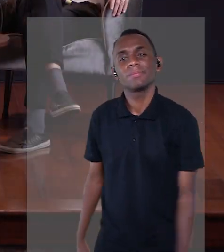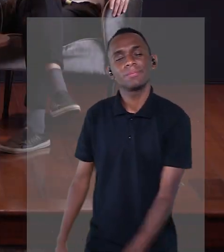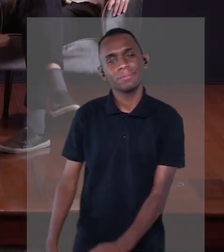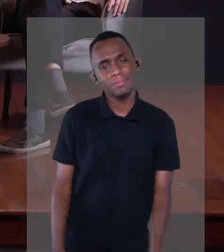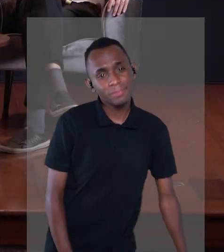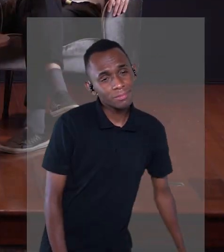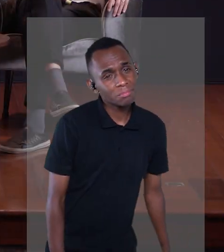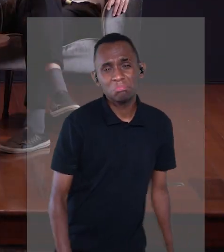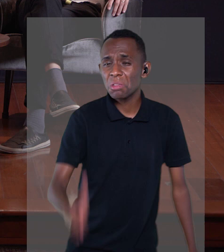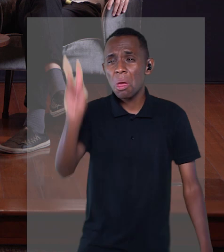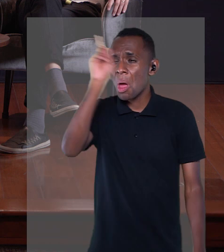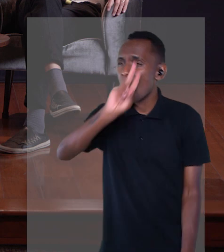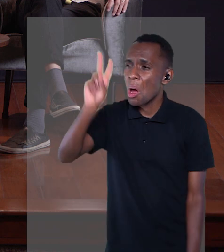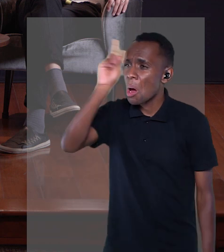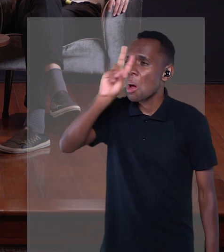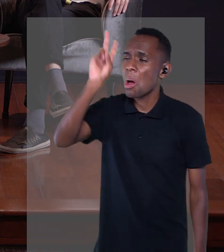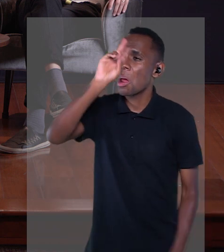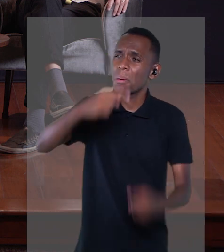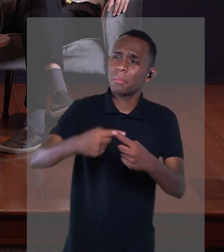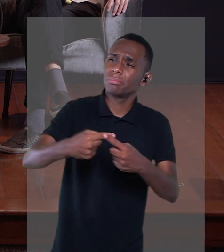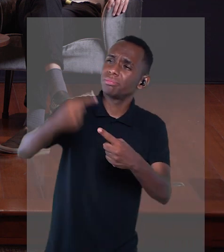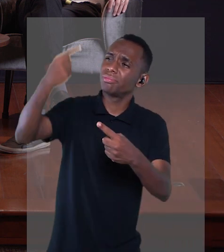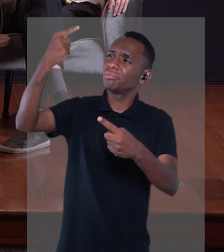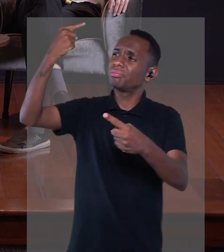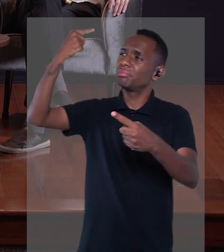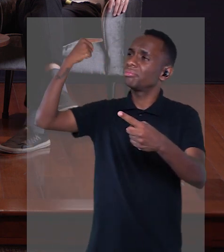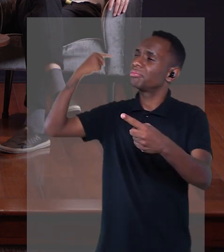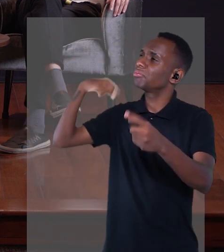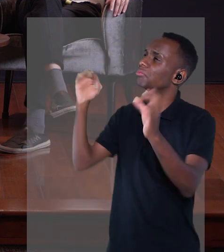Nem se recorda,